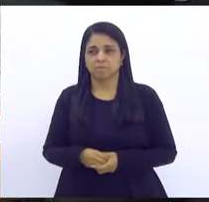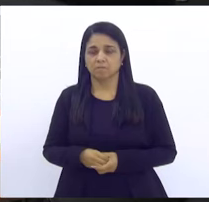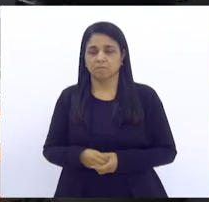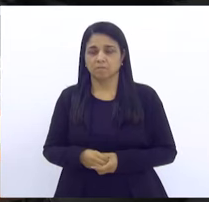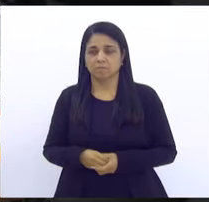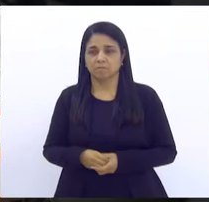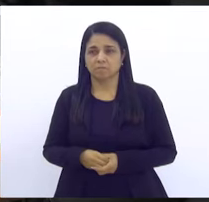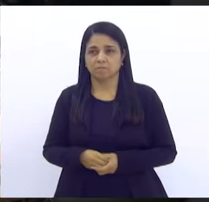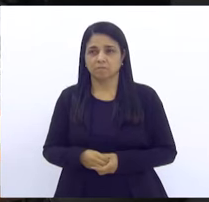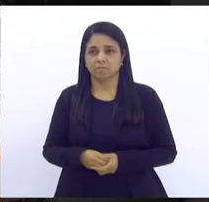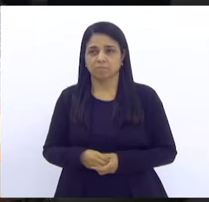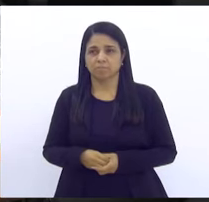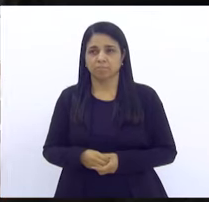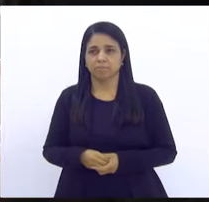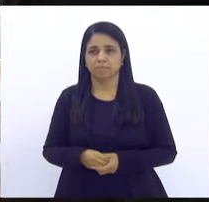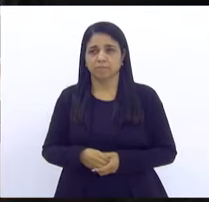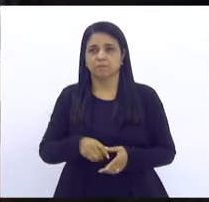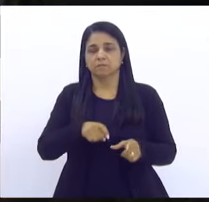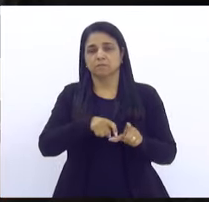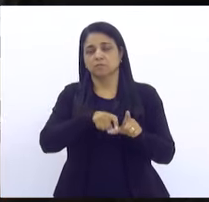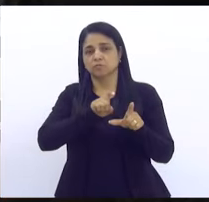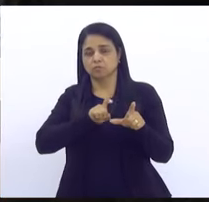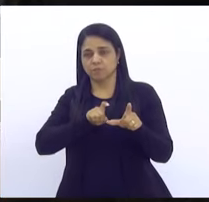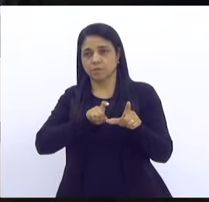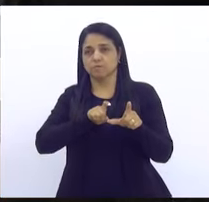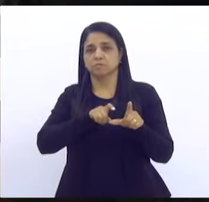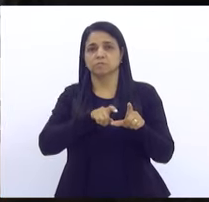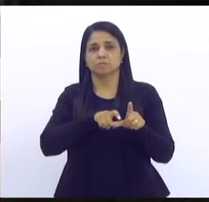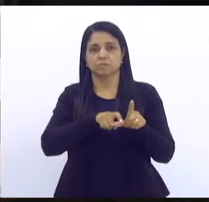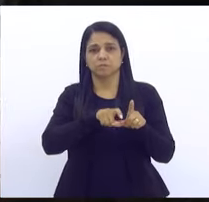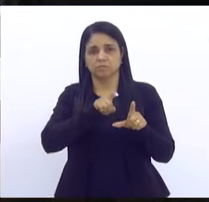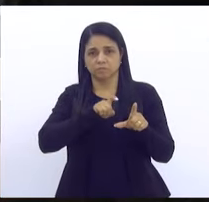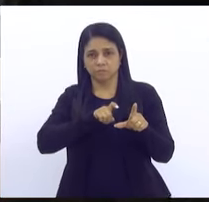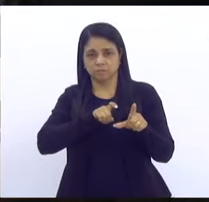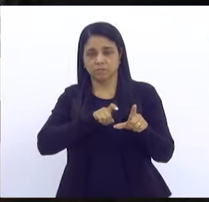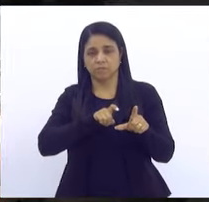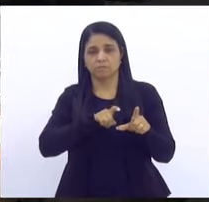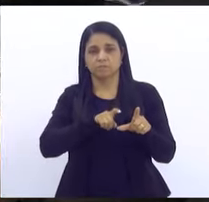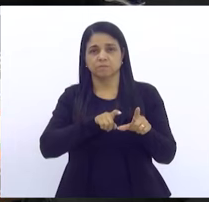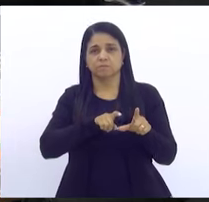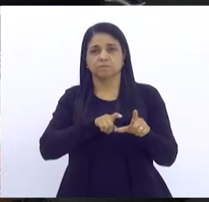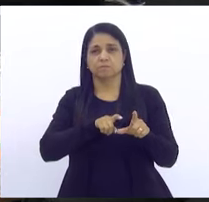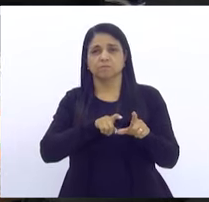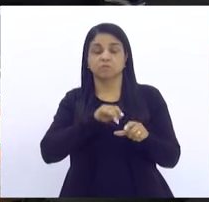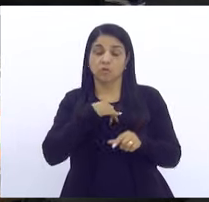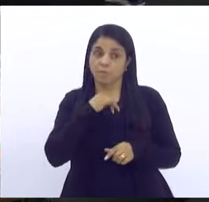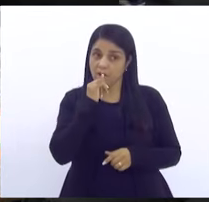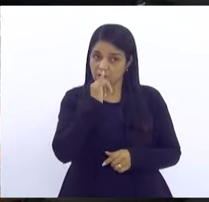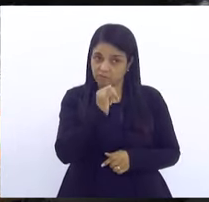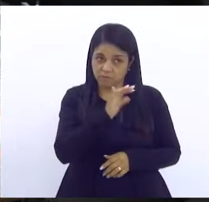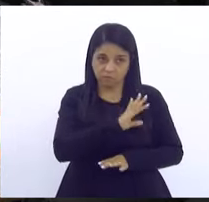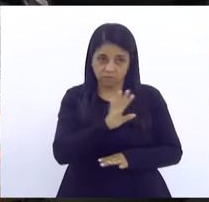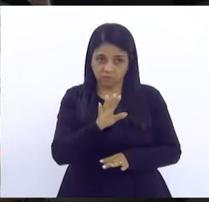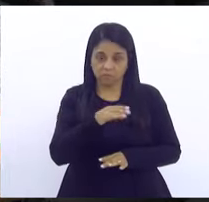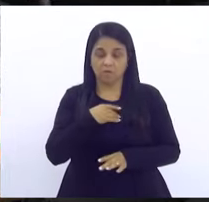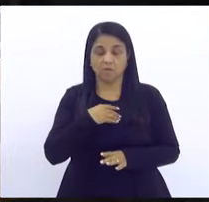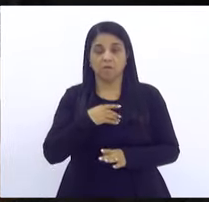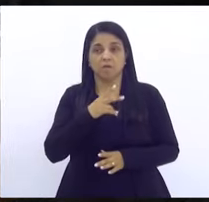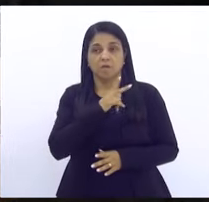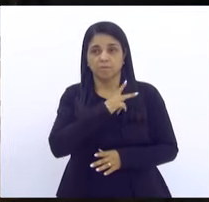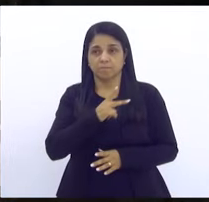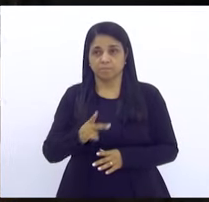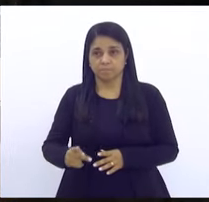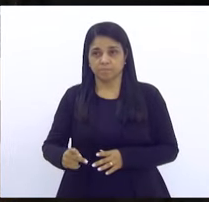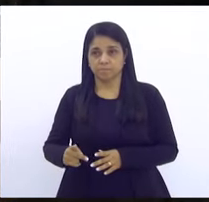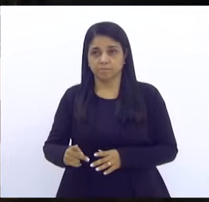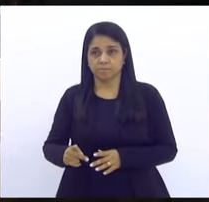Está suspenso. Para a gente voltar à pauta daqui a pouco. Eu preciso chamar os trabalhos à ordem. Sim, é só para avisá-la. A presidência já